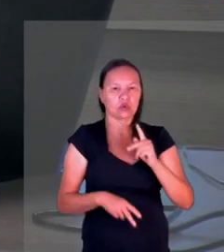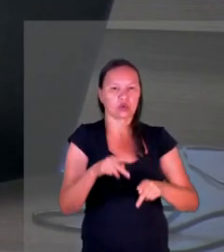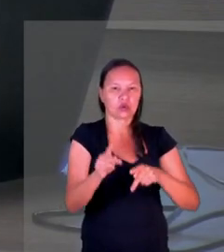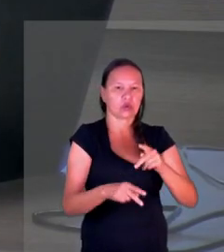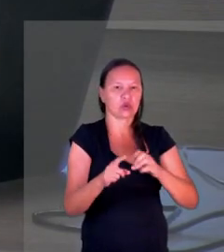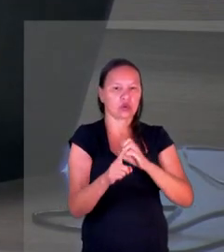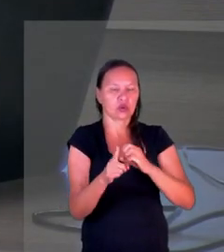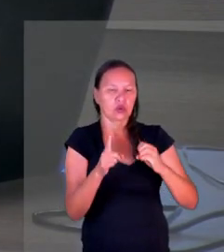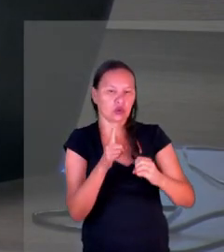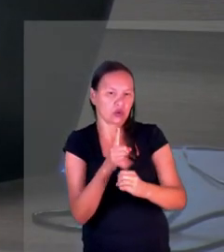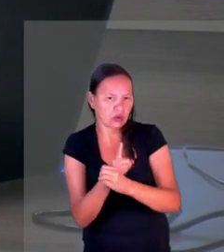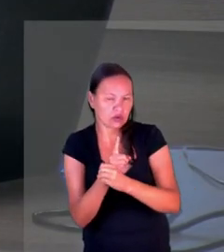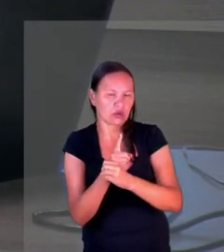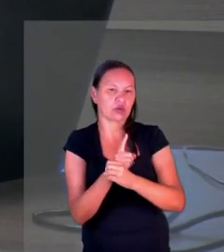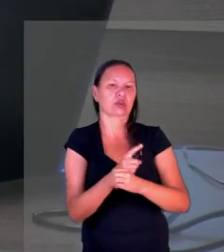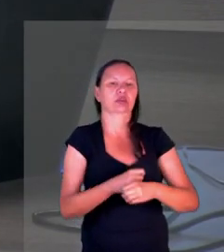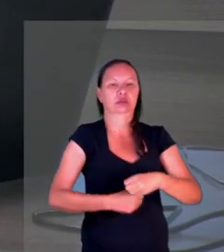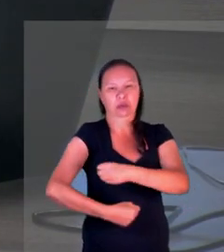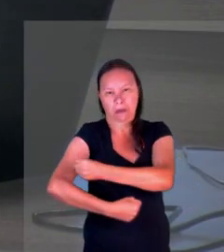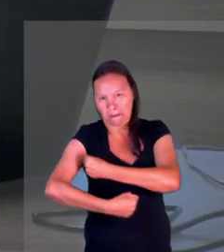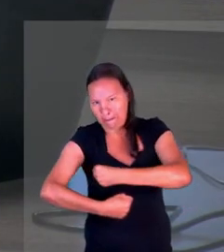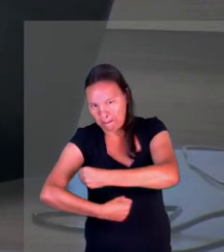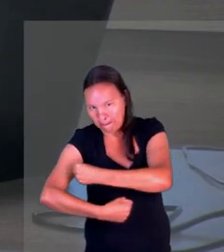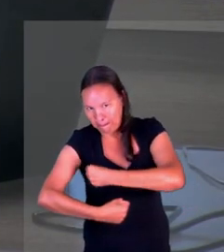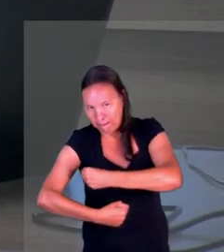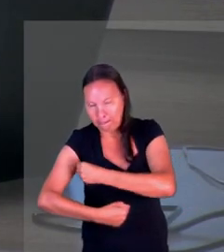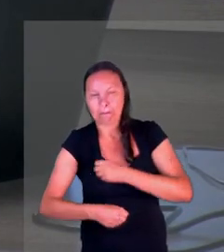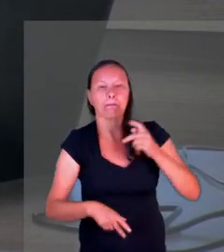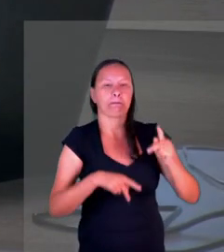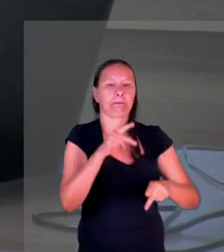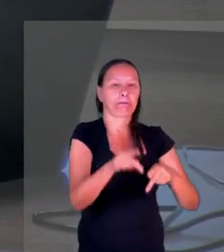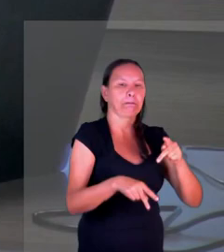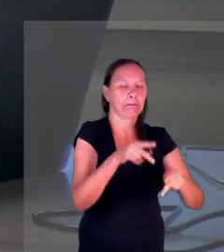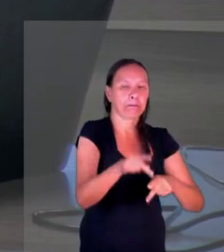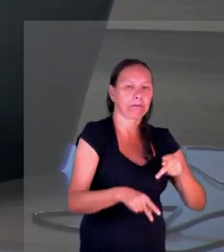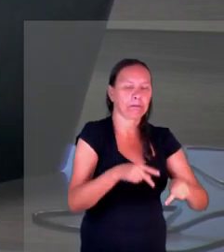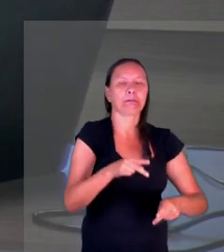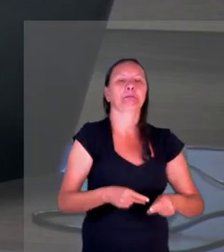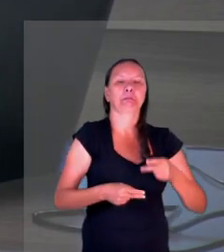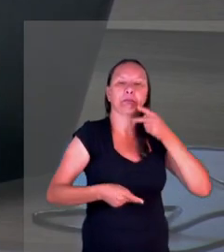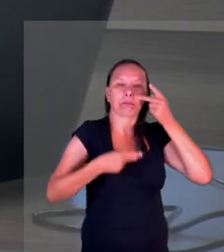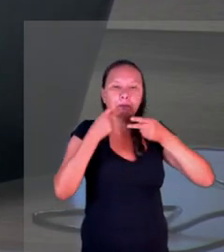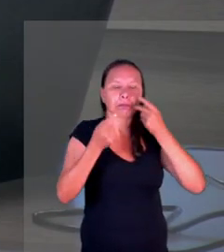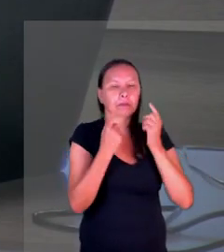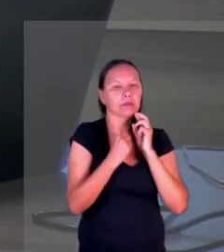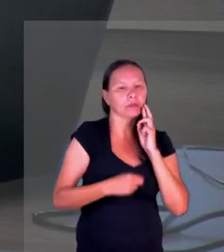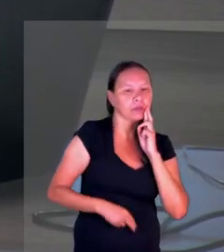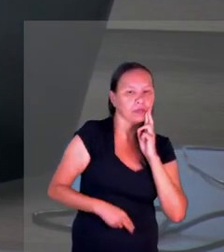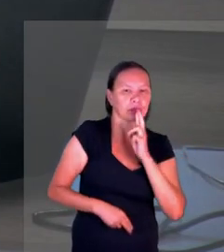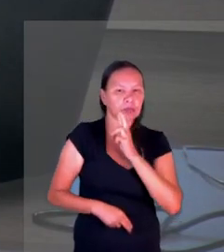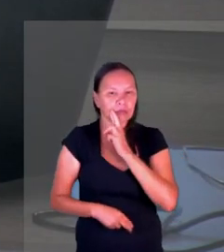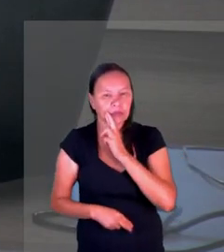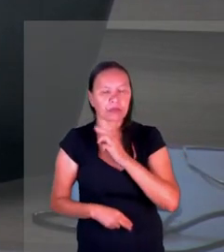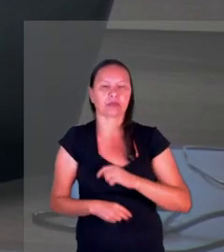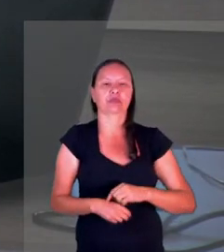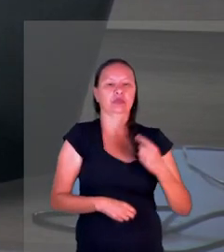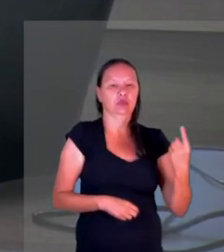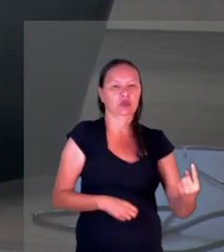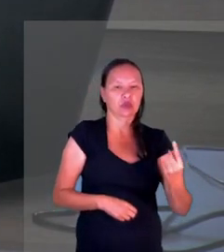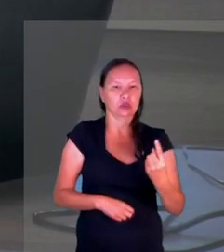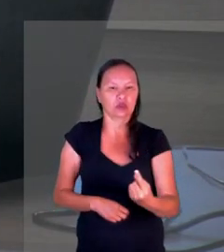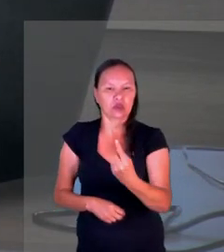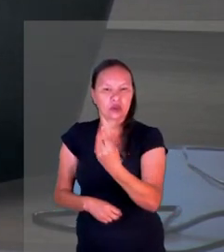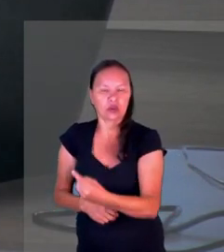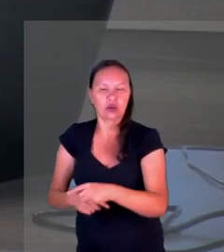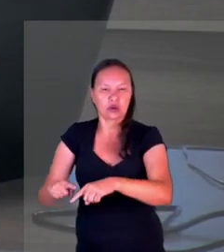editais eh para seleção de unidades gestoras então eles selecionaram por lotes